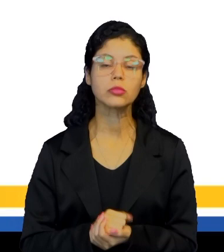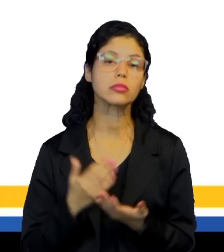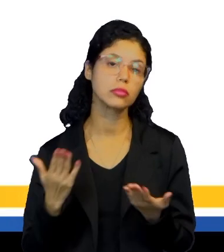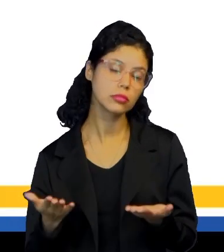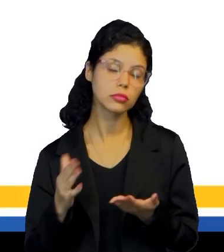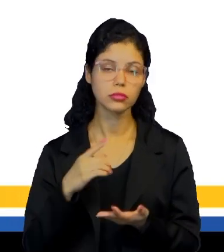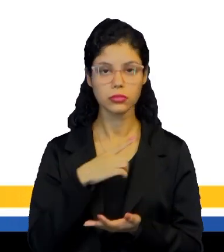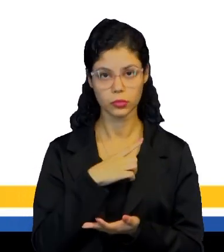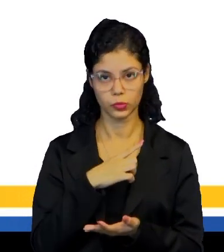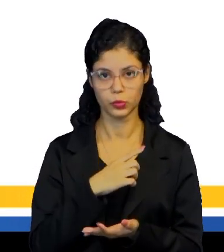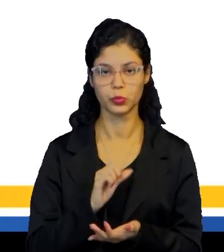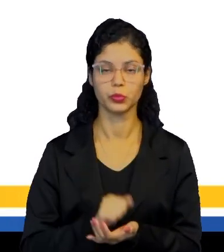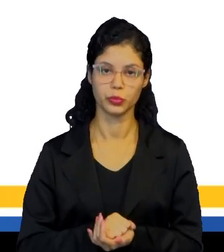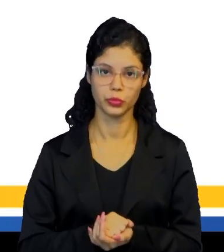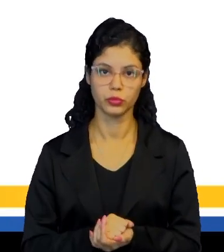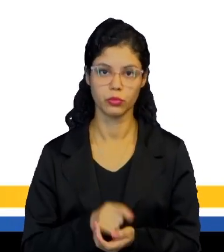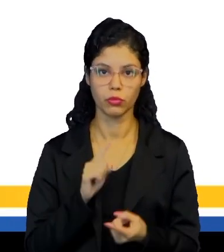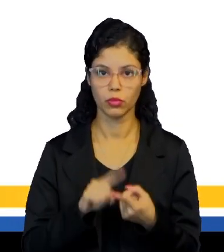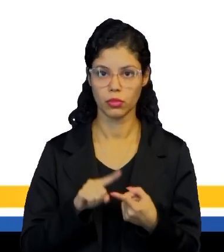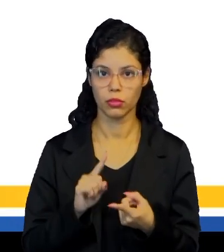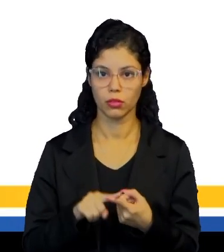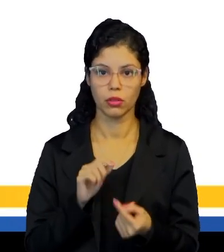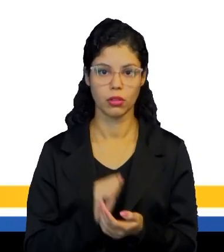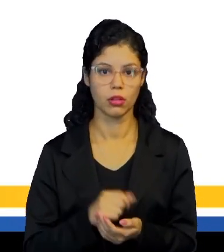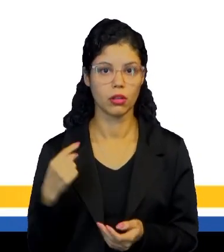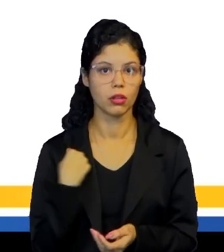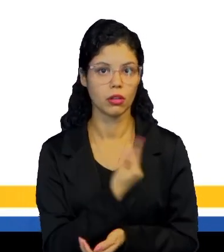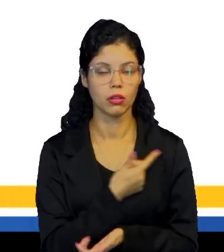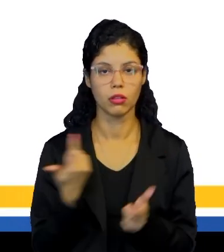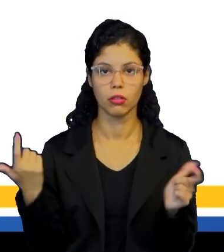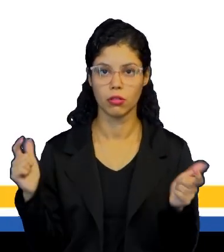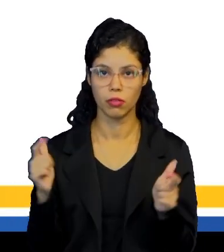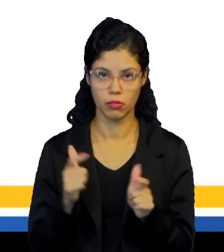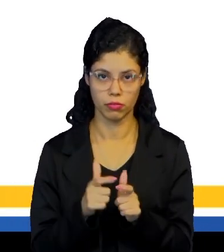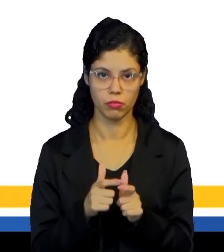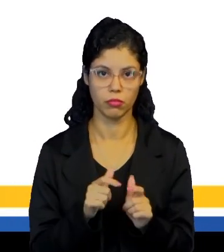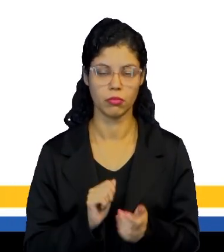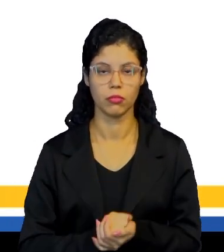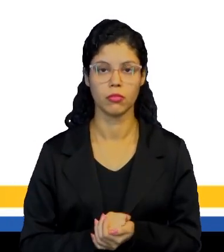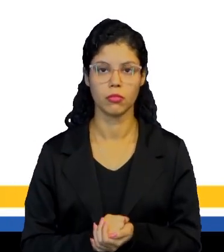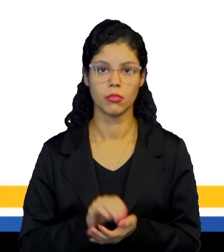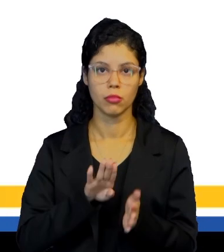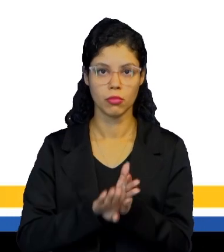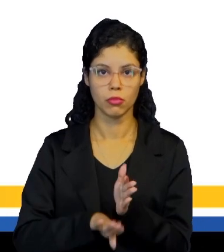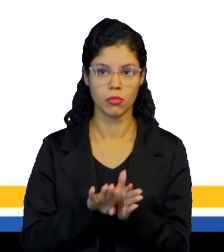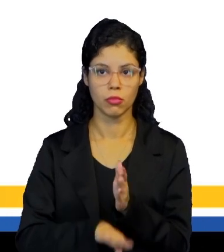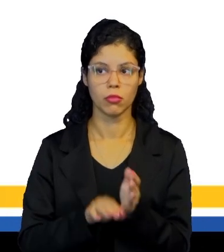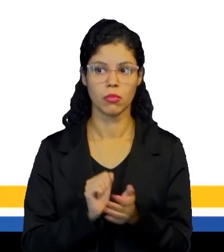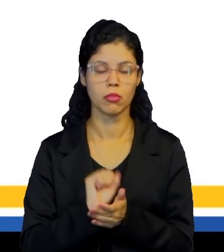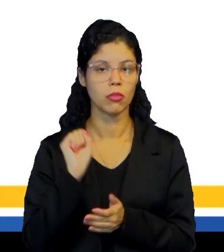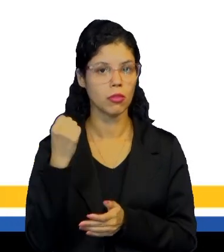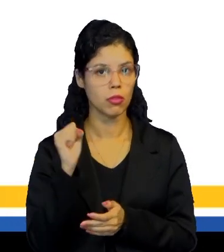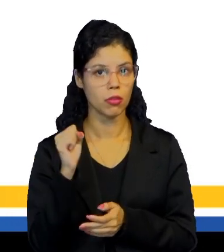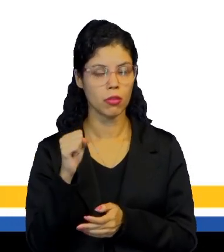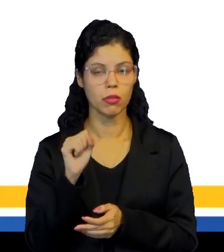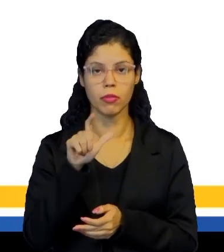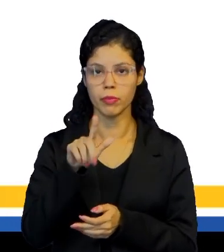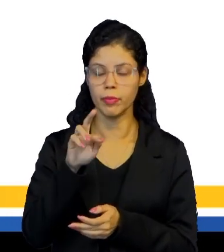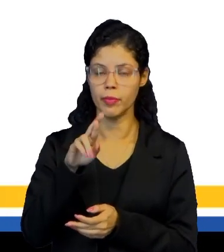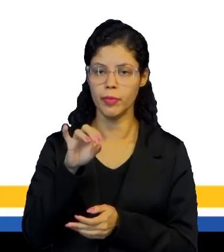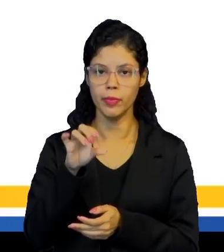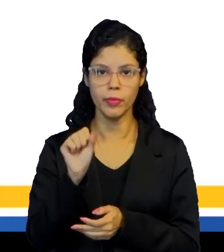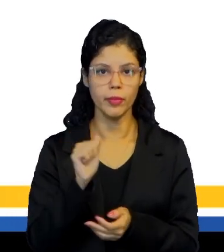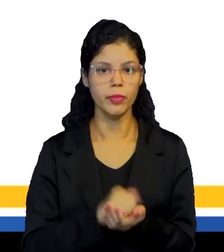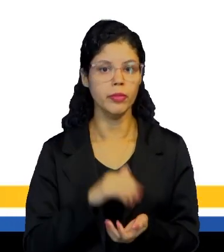aí é que tá Tá porque nós vamos diminuir bastante nós vamos tirar aí 8 l de gasolina